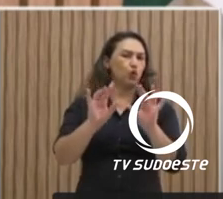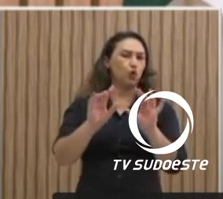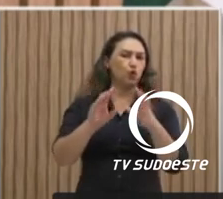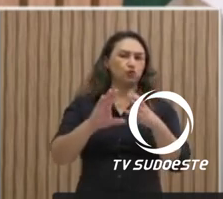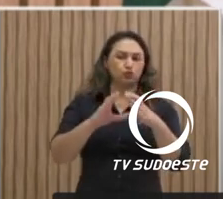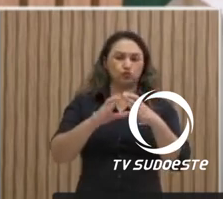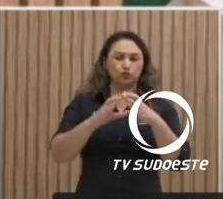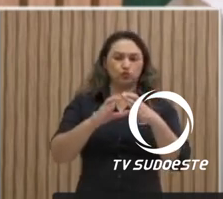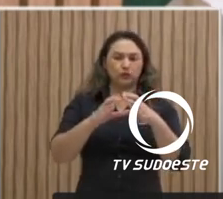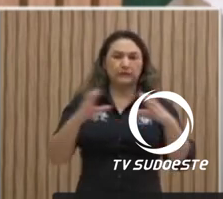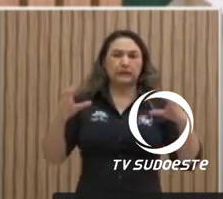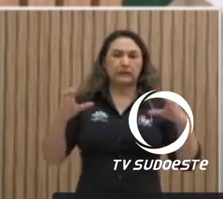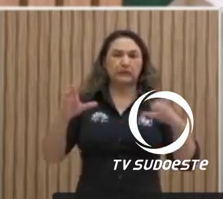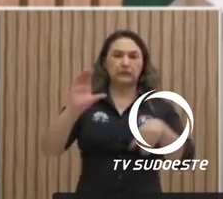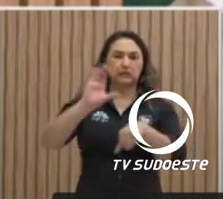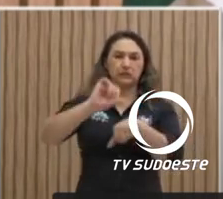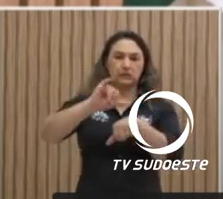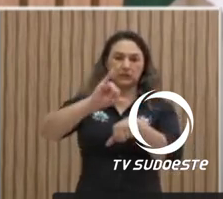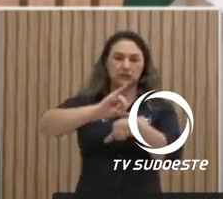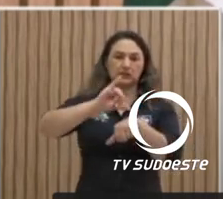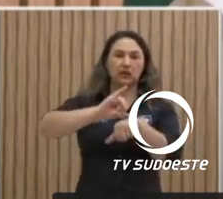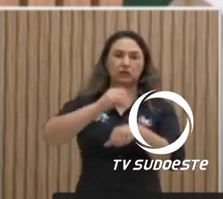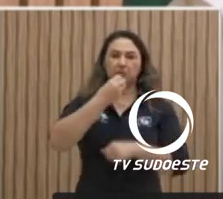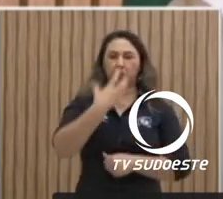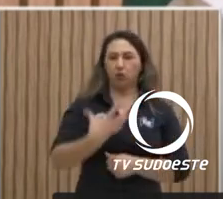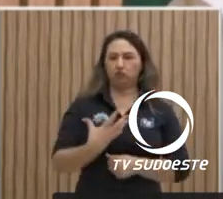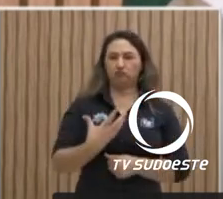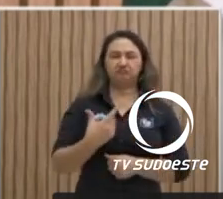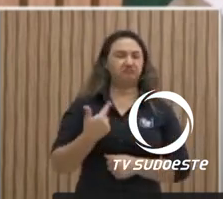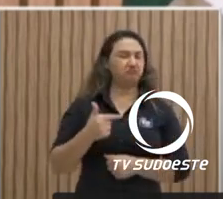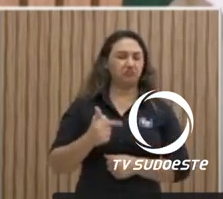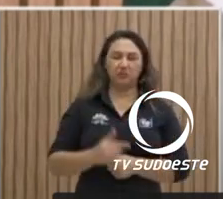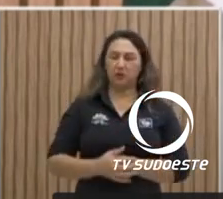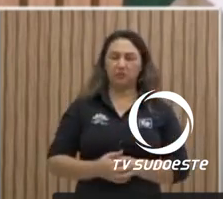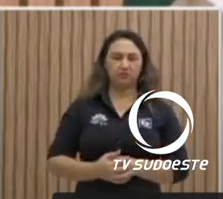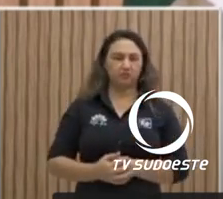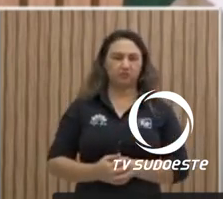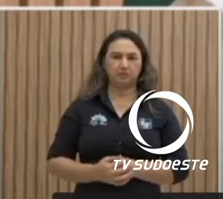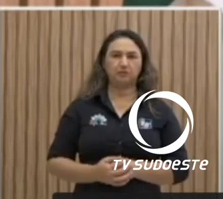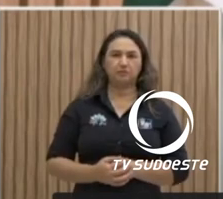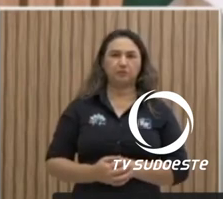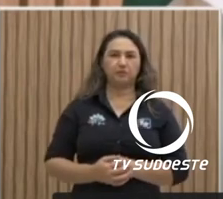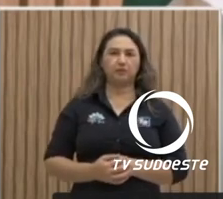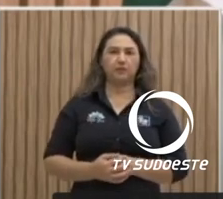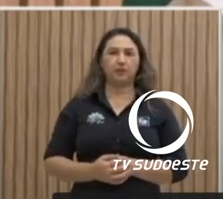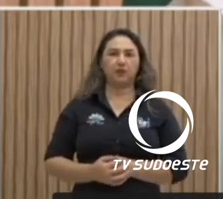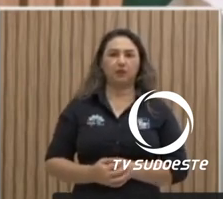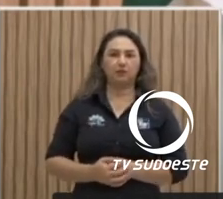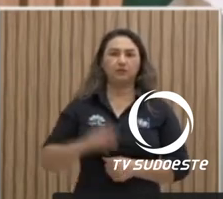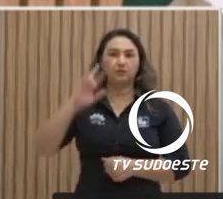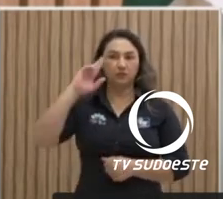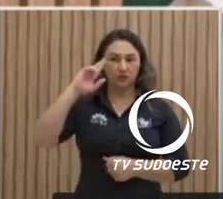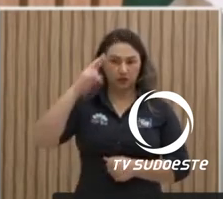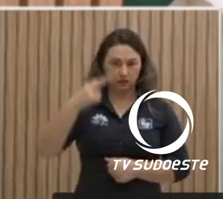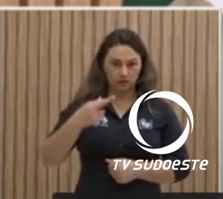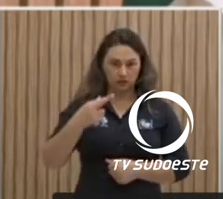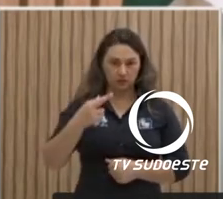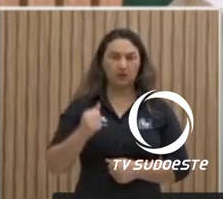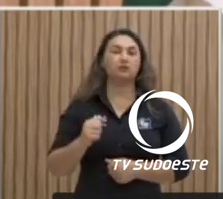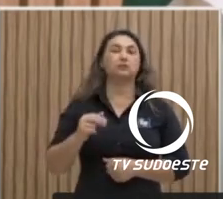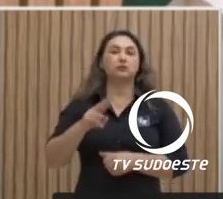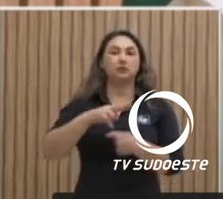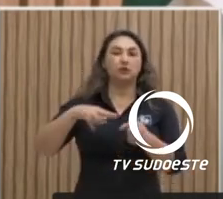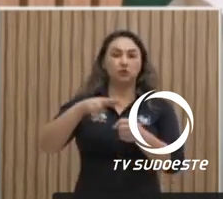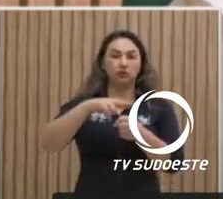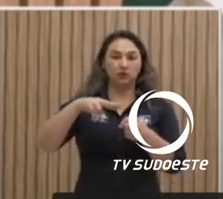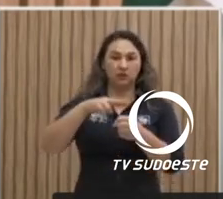centros têm excelência. E, diante disso, com esse reconhecimento da nossa instituição,